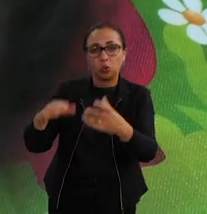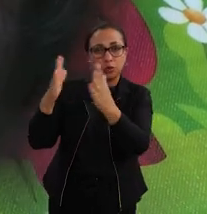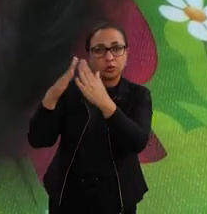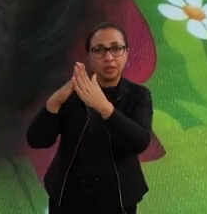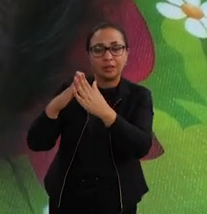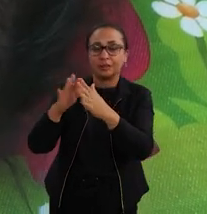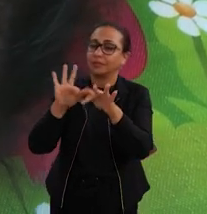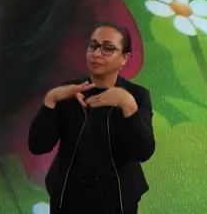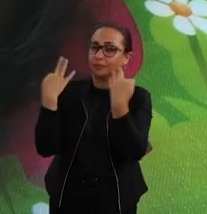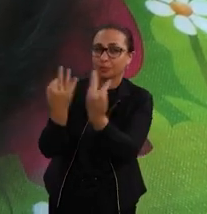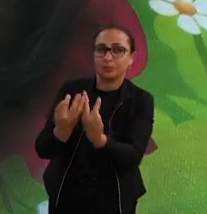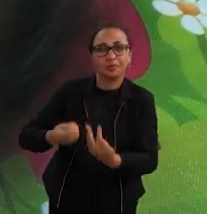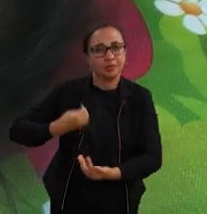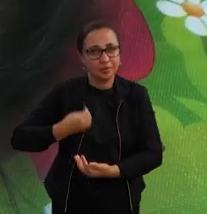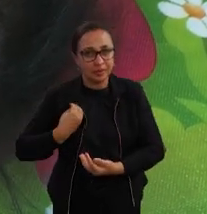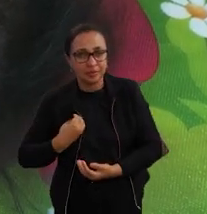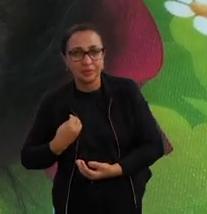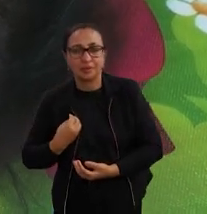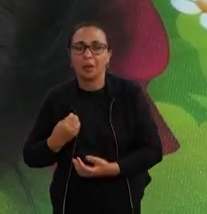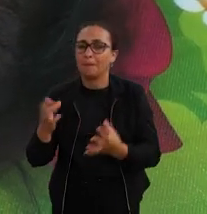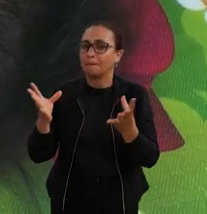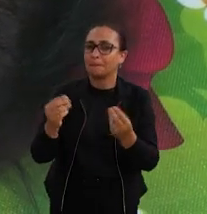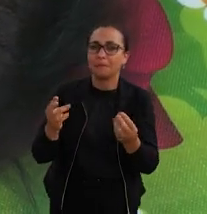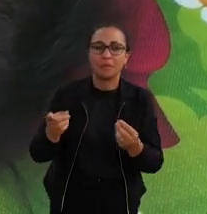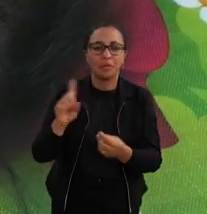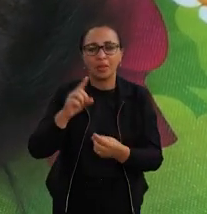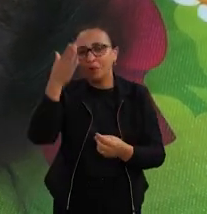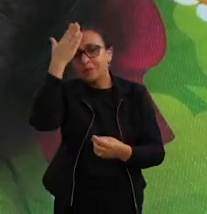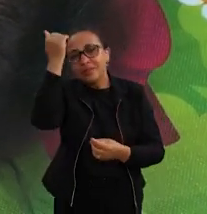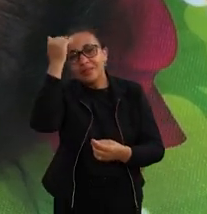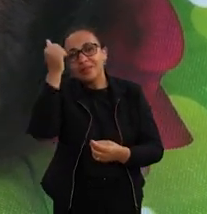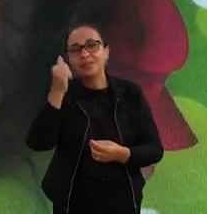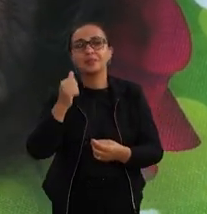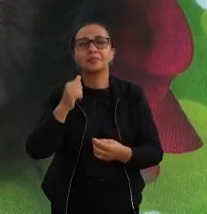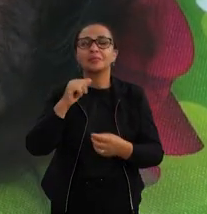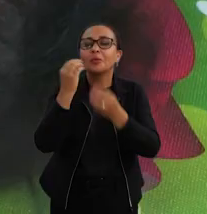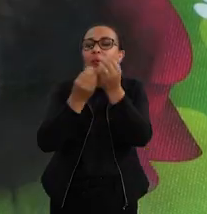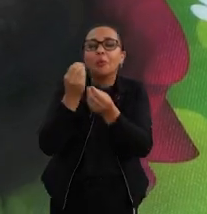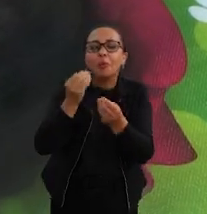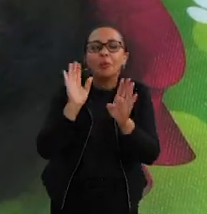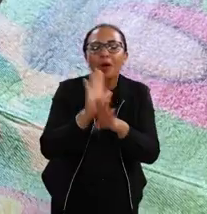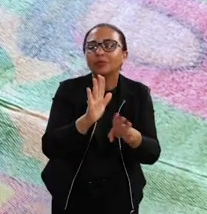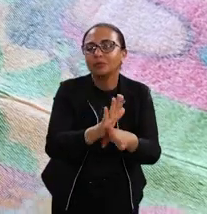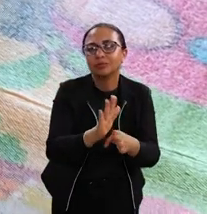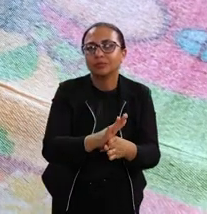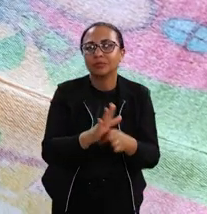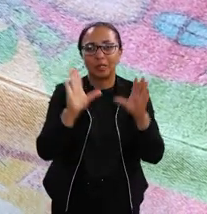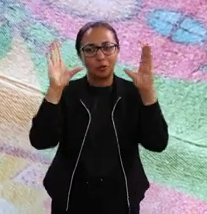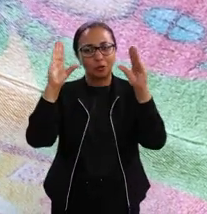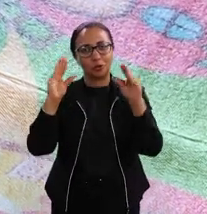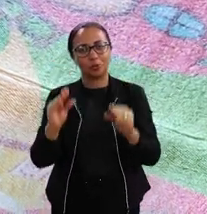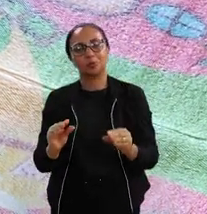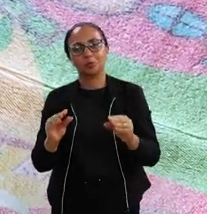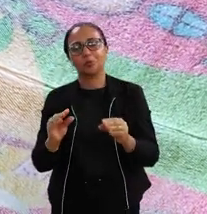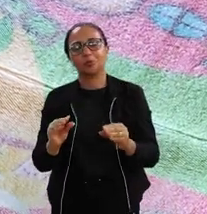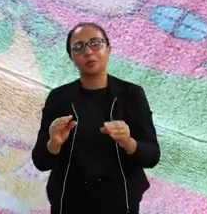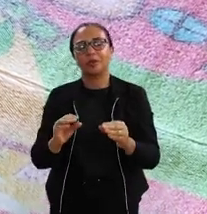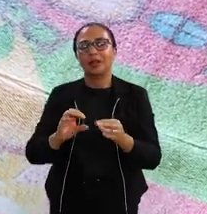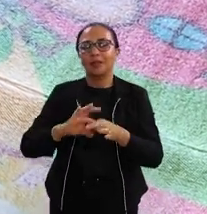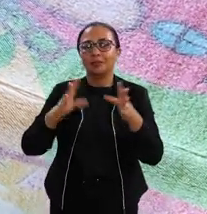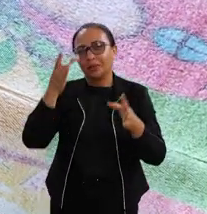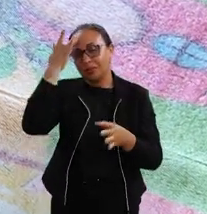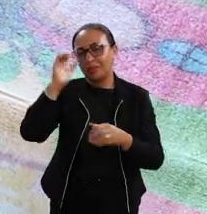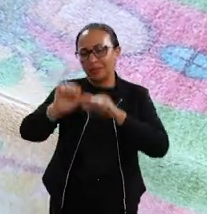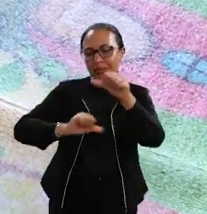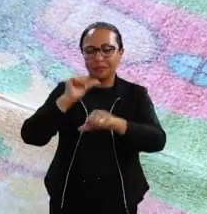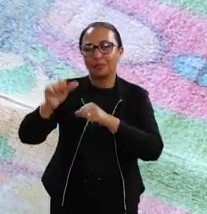ela vive, ou a família que ela está, muitas vezes, por não saber, reduz as oportunidades para ela se